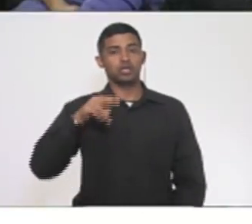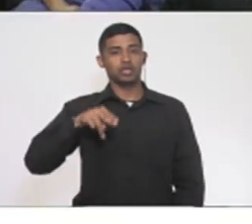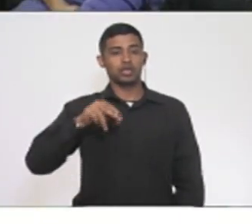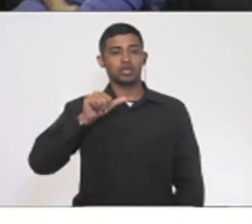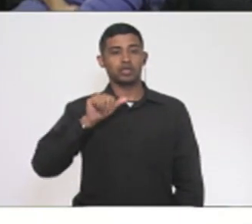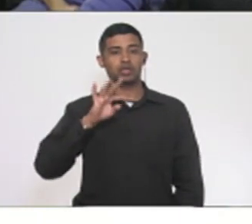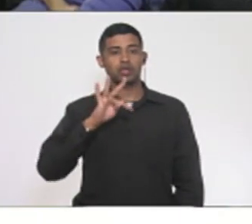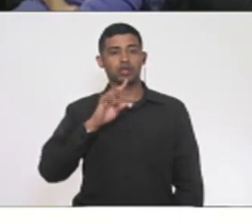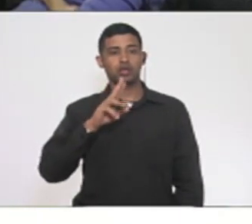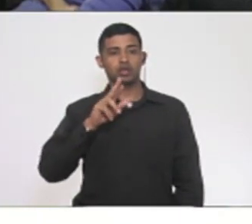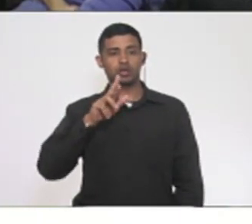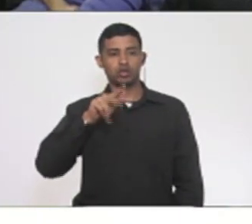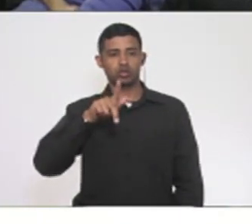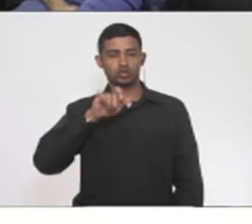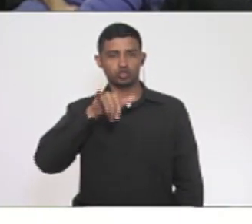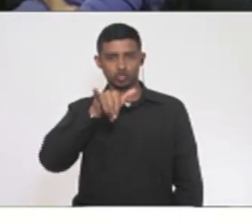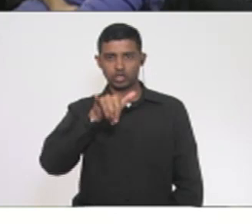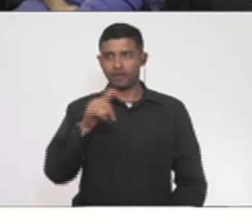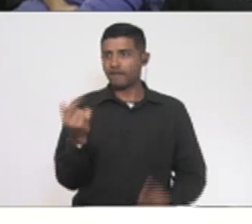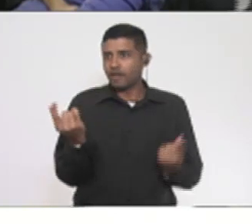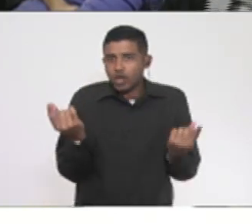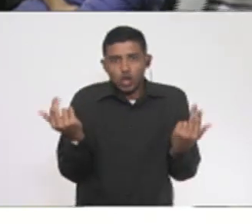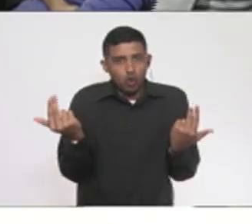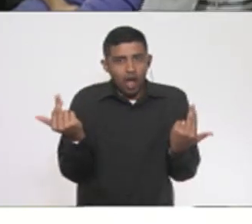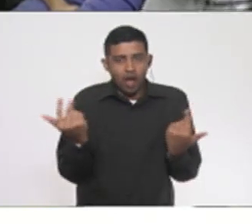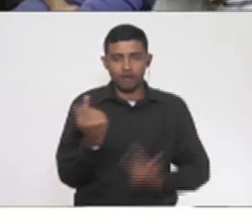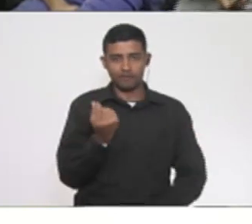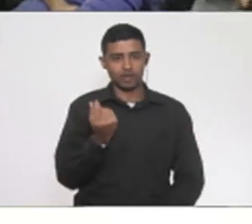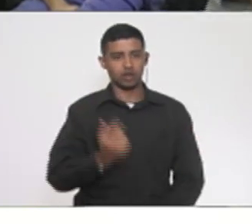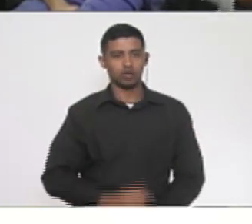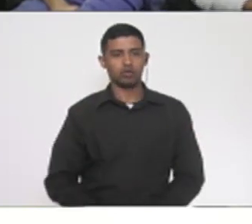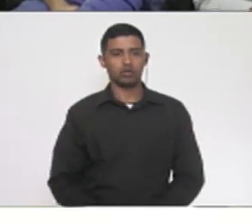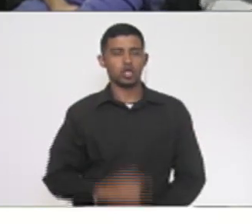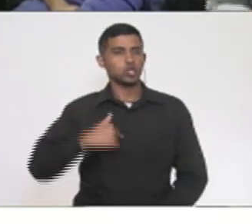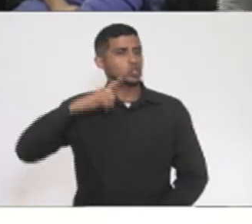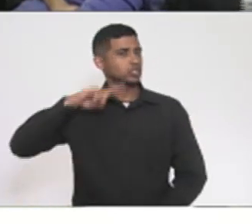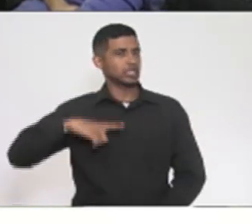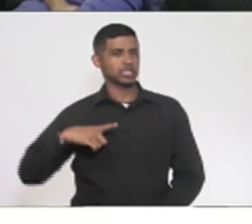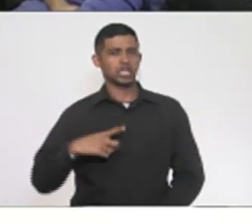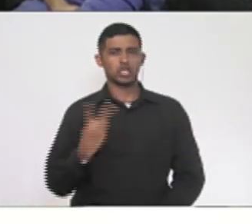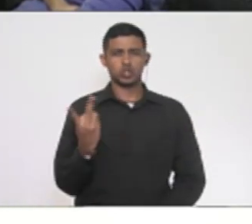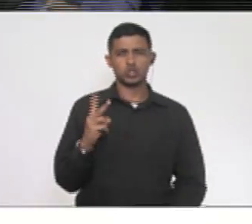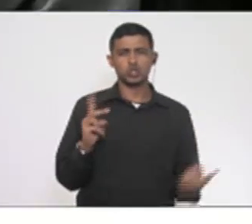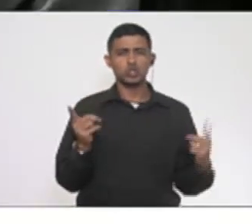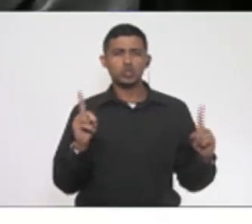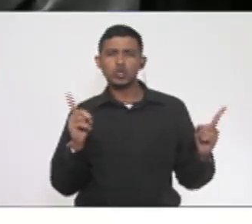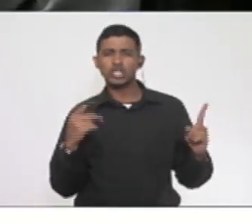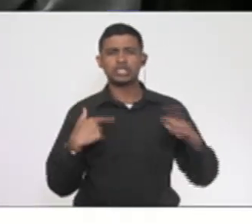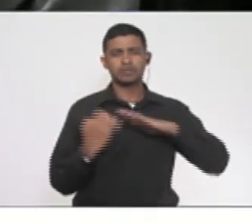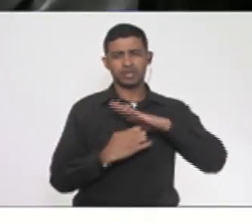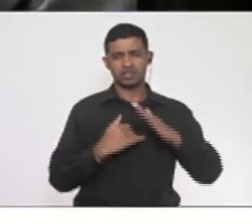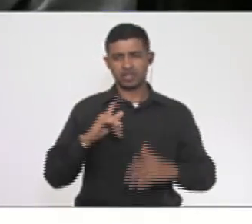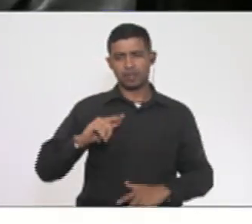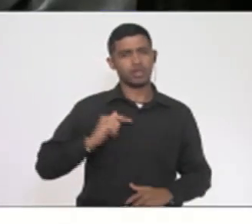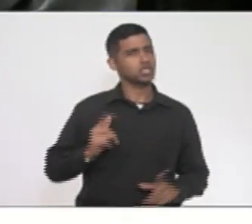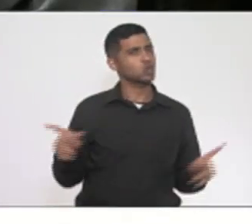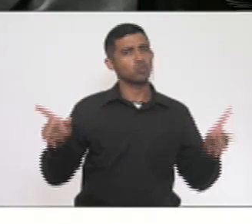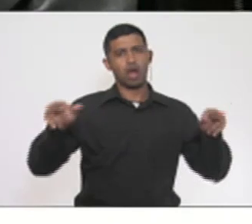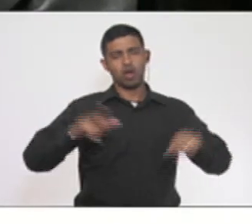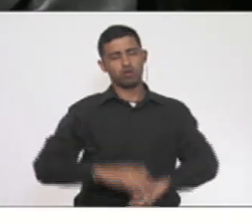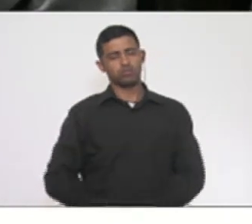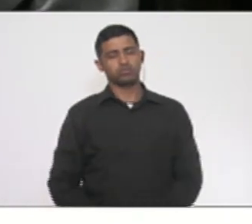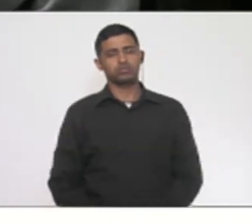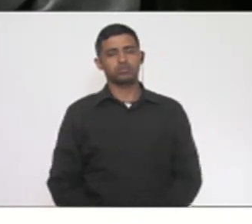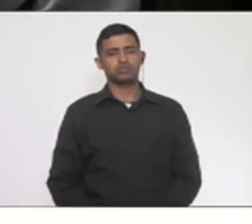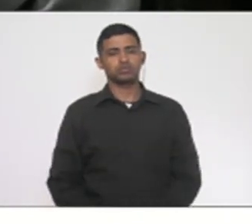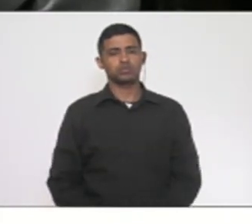Natos distribui com o mesmo valor. Tanto é que eu não sei, que tem Segue Rio, né? Natos, sim, mas é o mesmo valor. Mesmo valor.